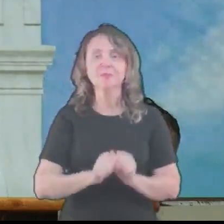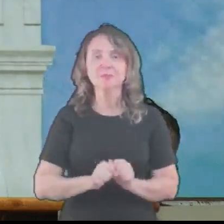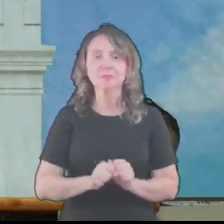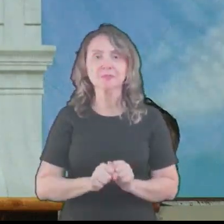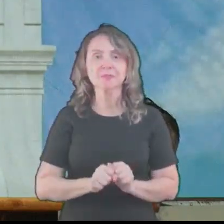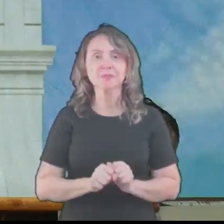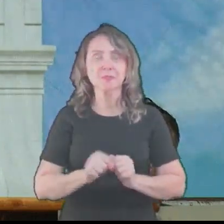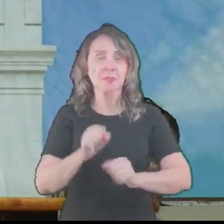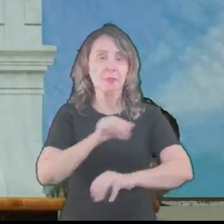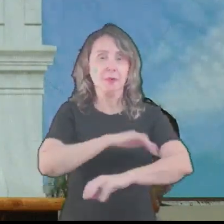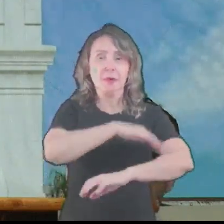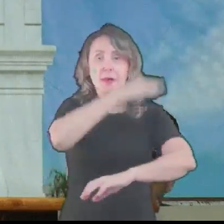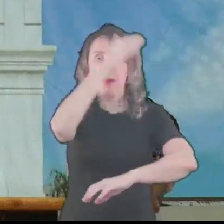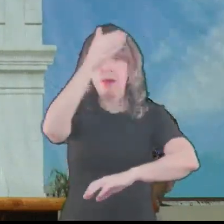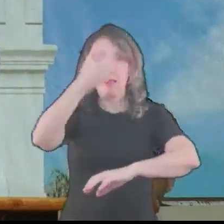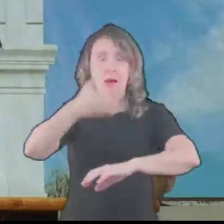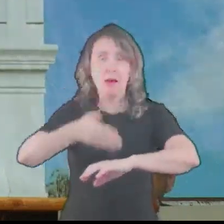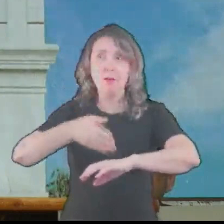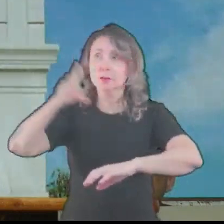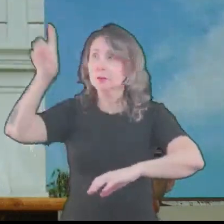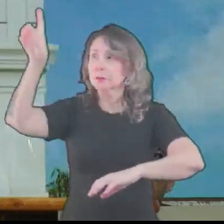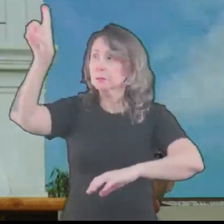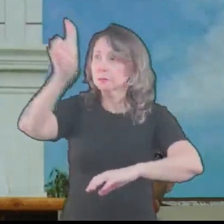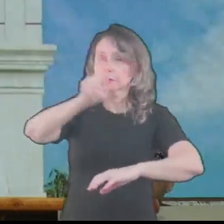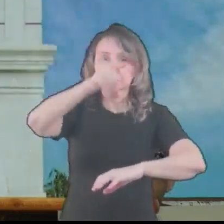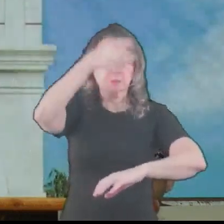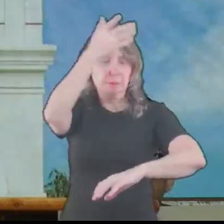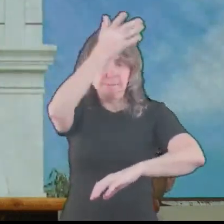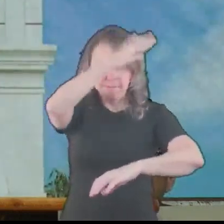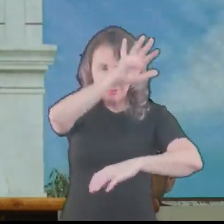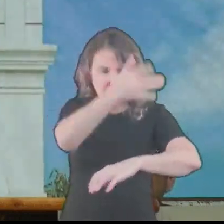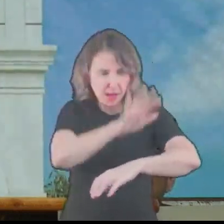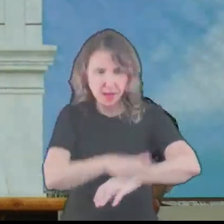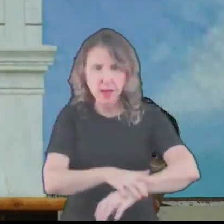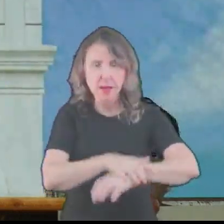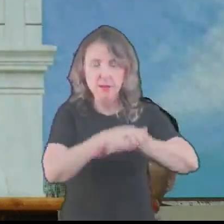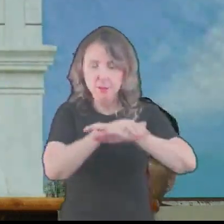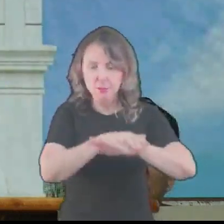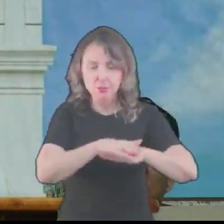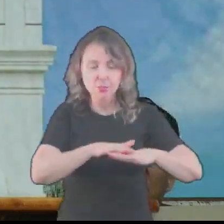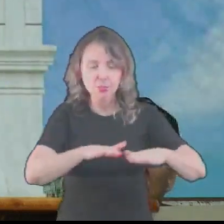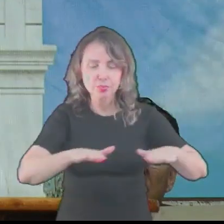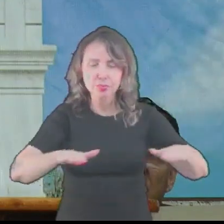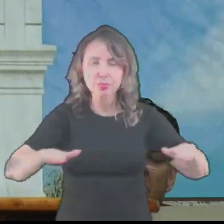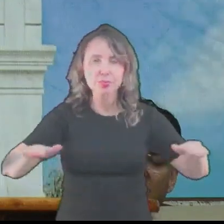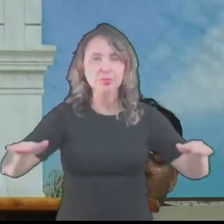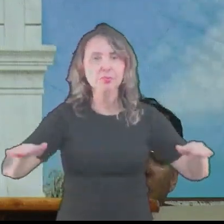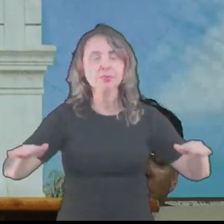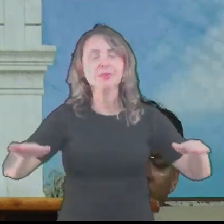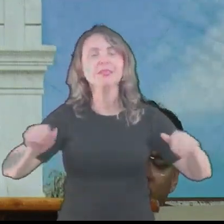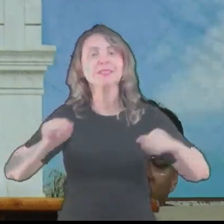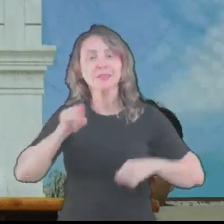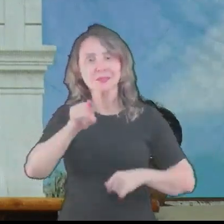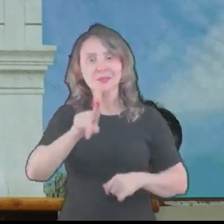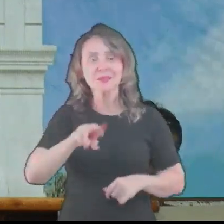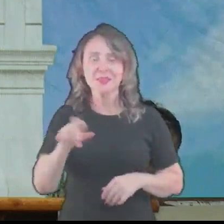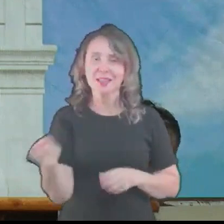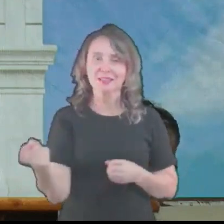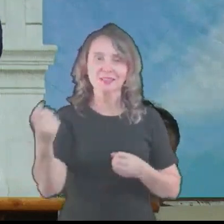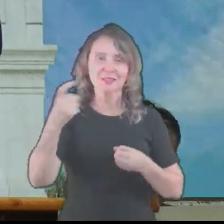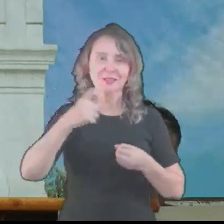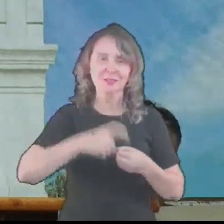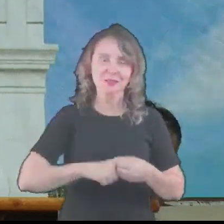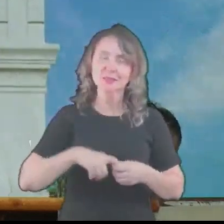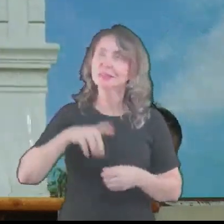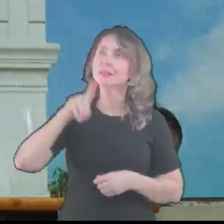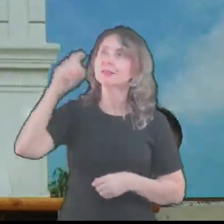montes altos nesta noite. E você vai voltar e vai dizer naquela noite: o Eterno falou comigo